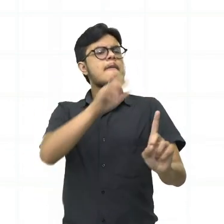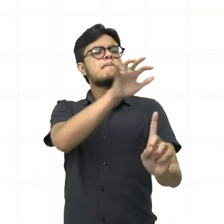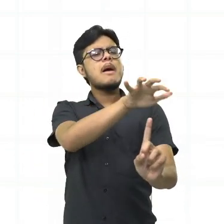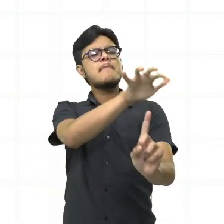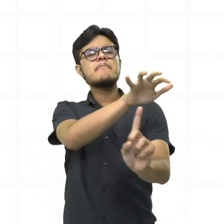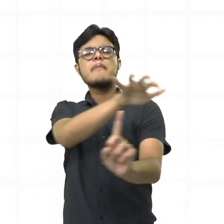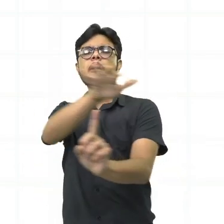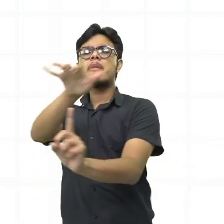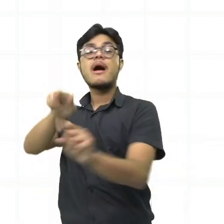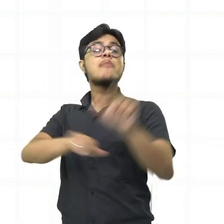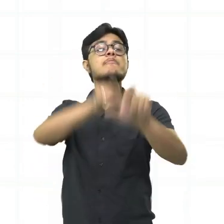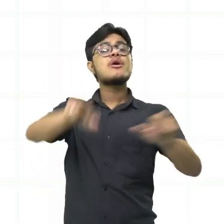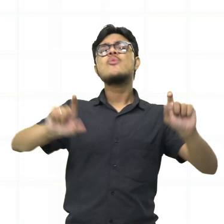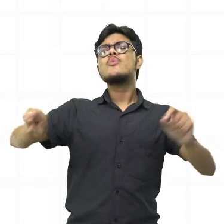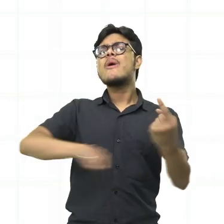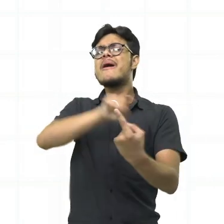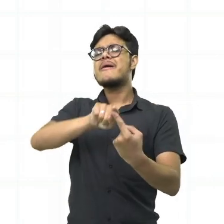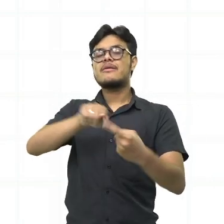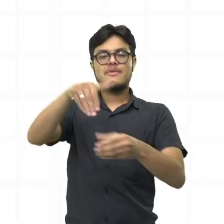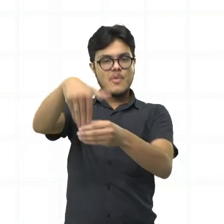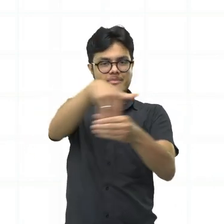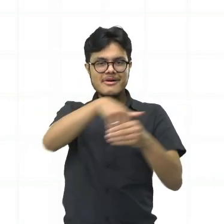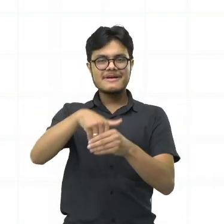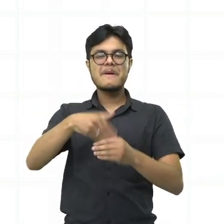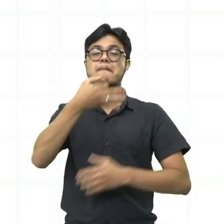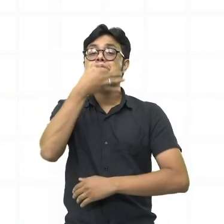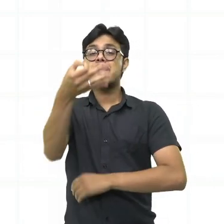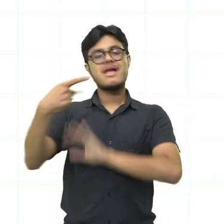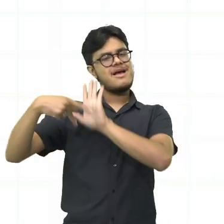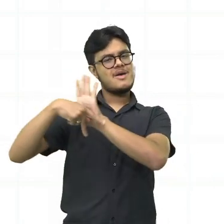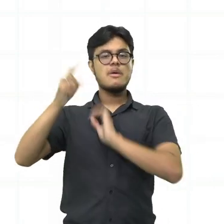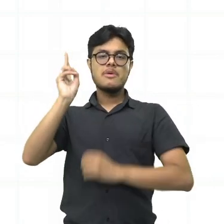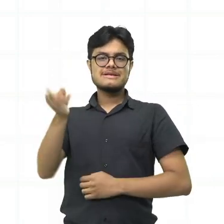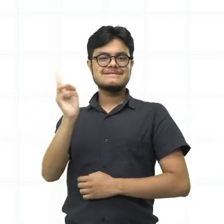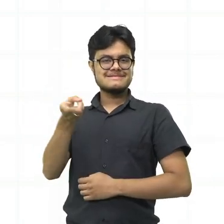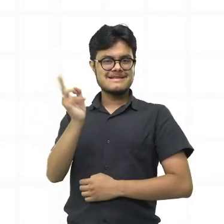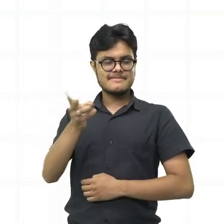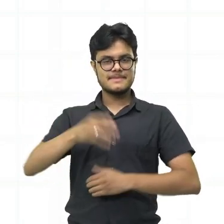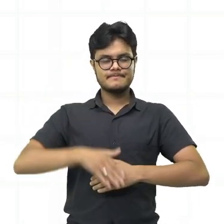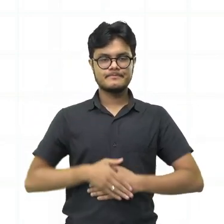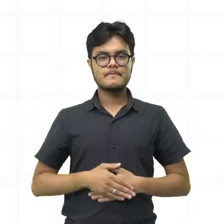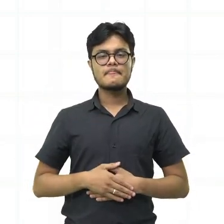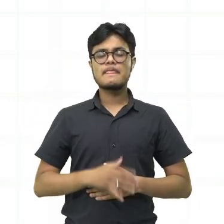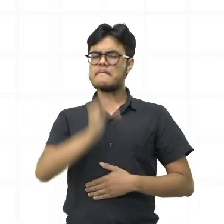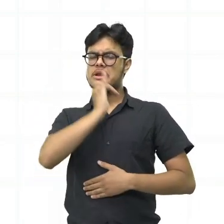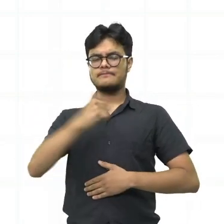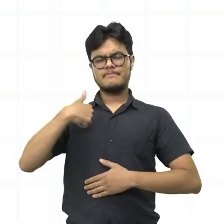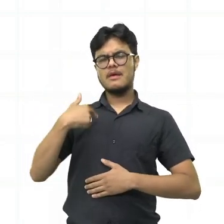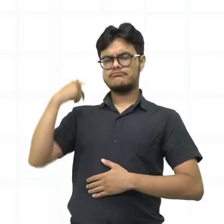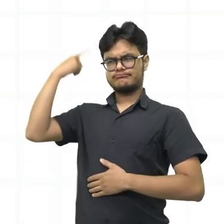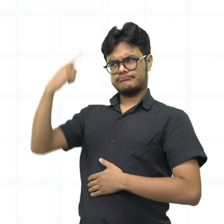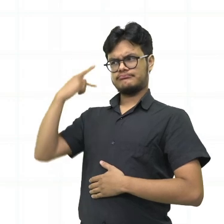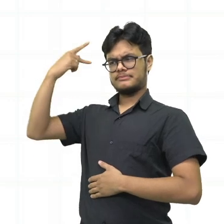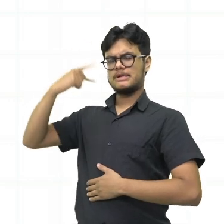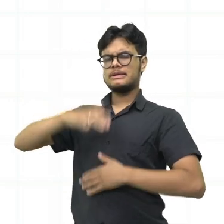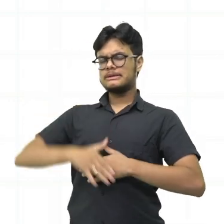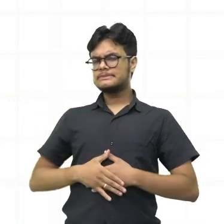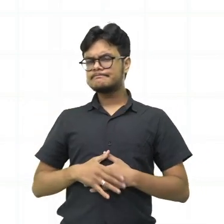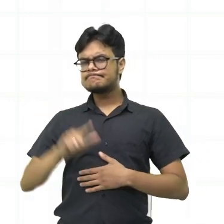os eleitores de um ponto de vista. Então, eu sou político, né? Eu estou